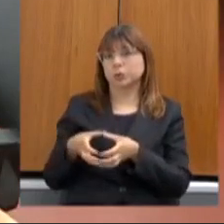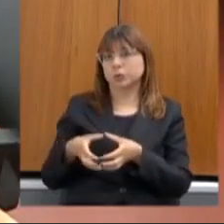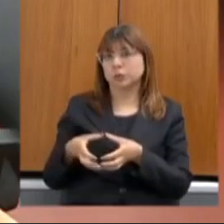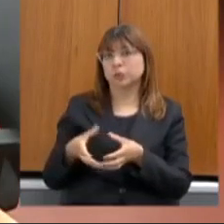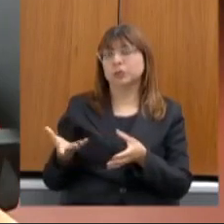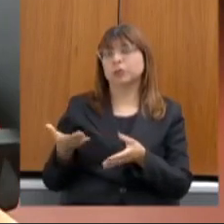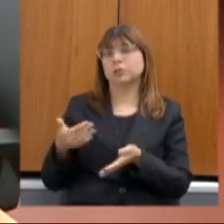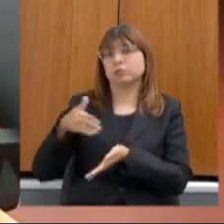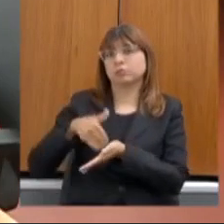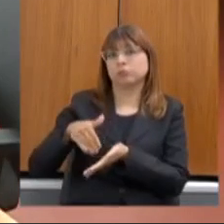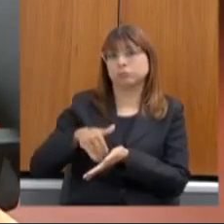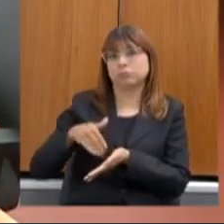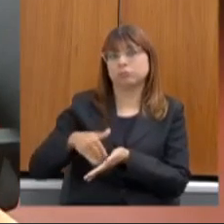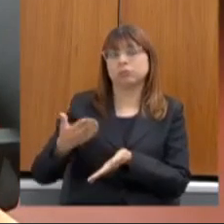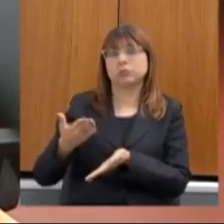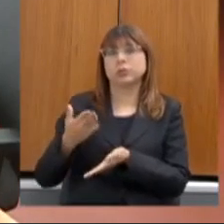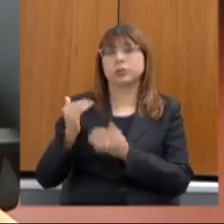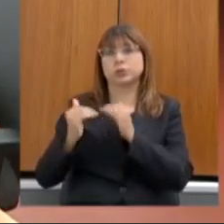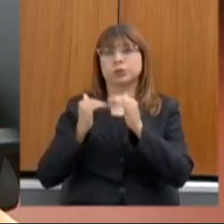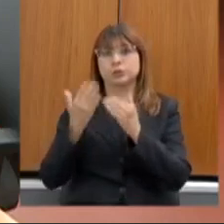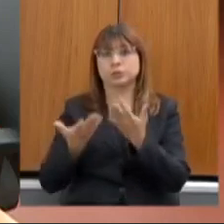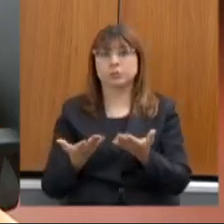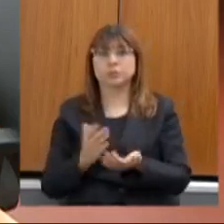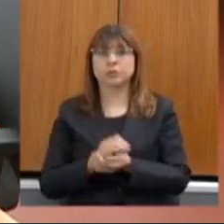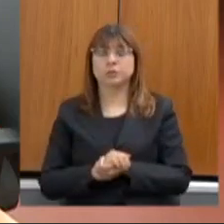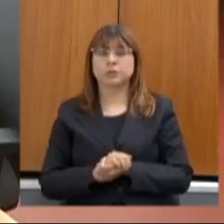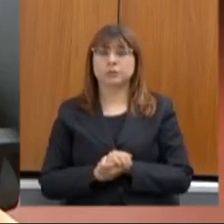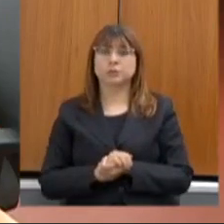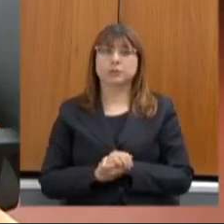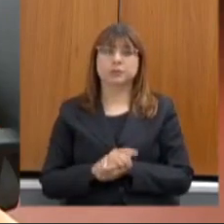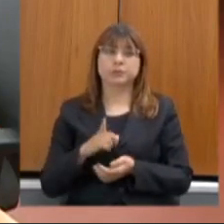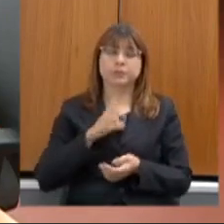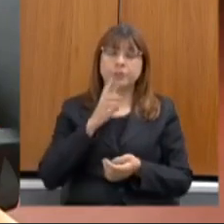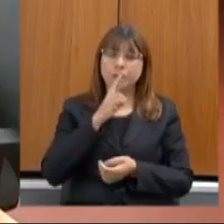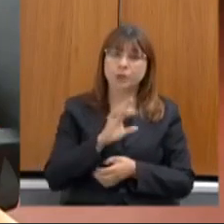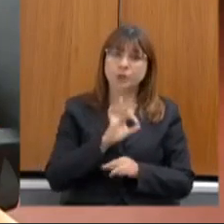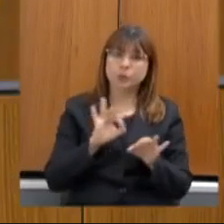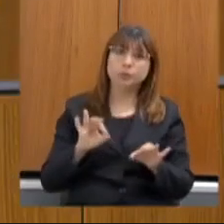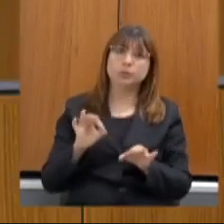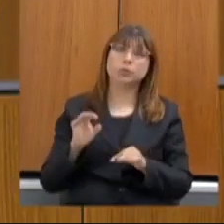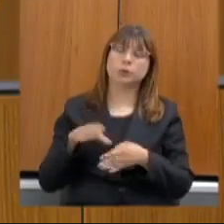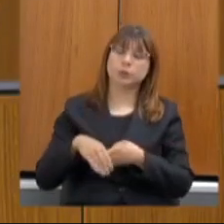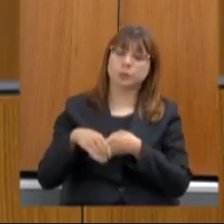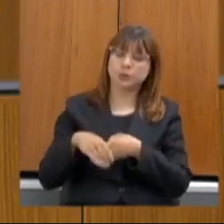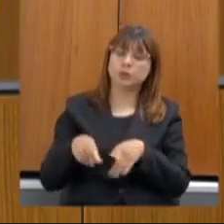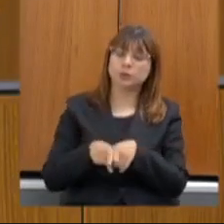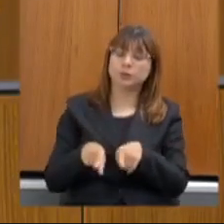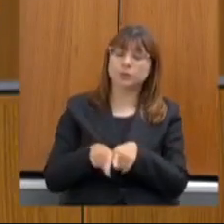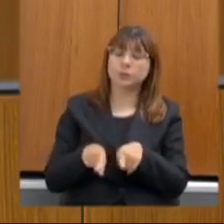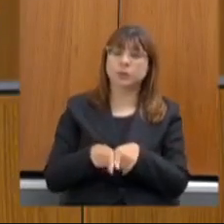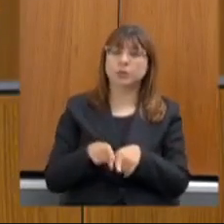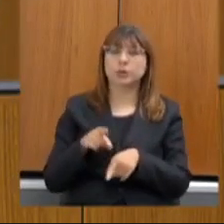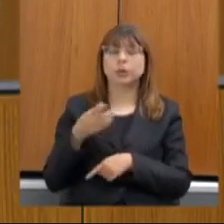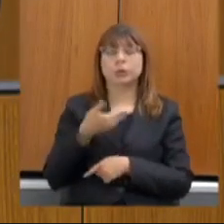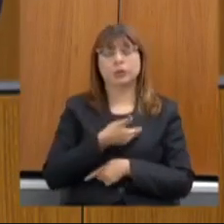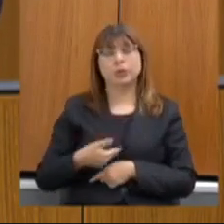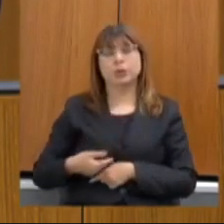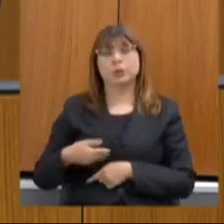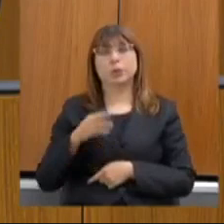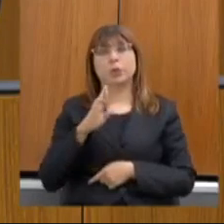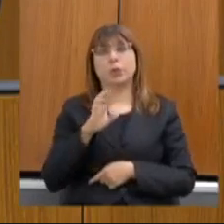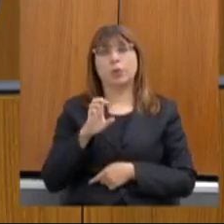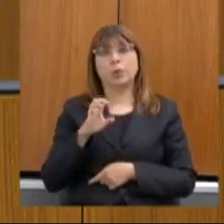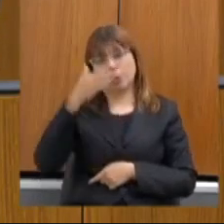muito positivo muito tem dado grandes resultados complementar o governador Romeu Zema secretário Igor